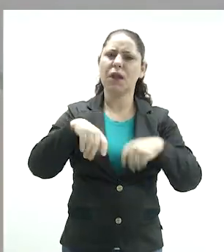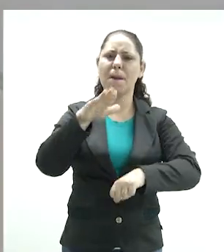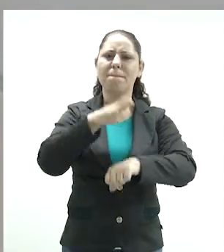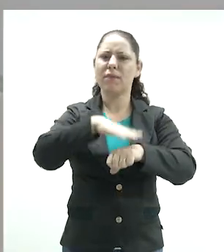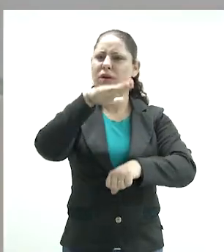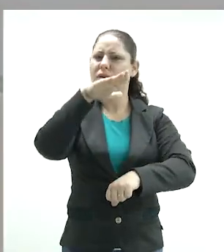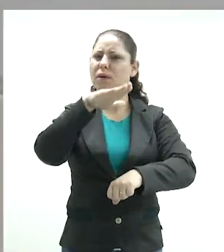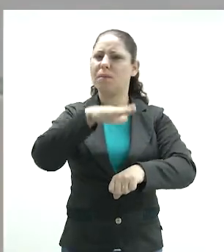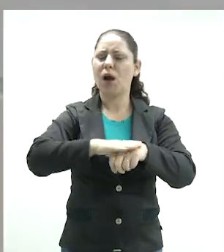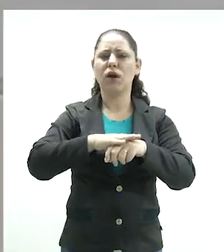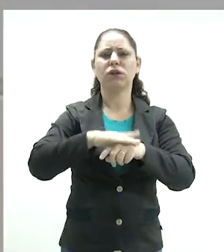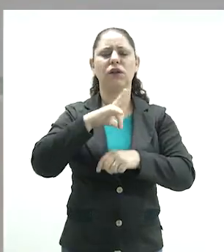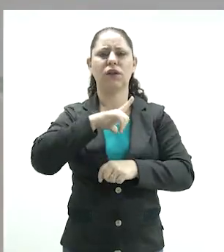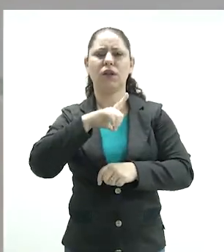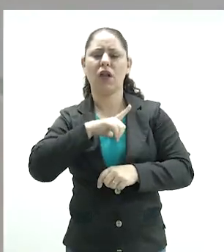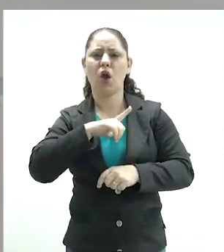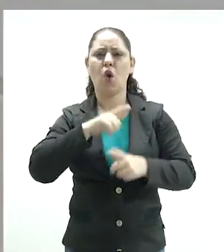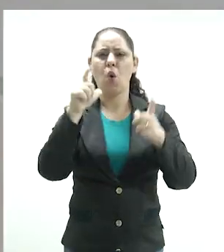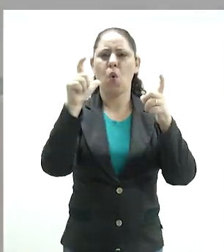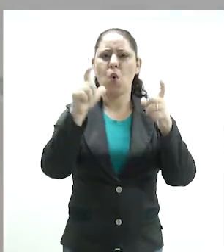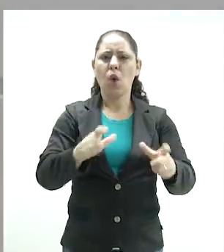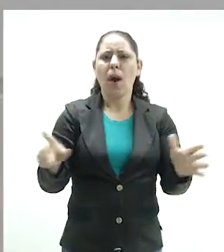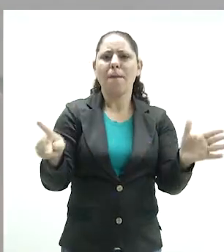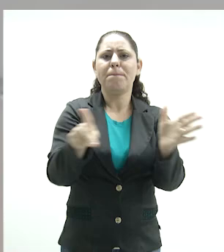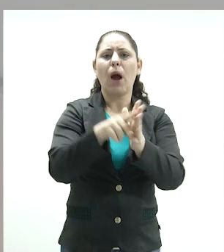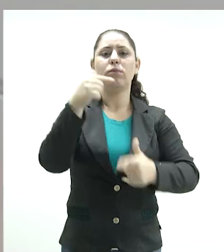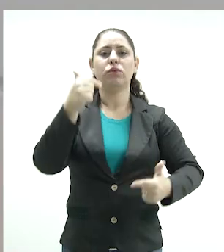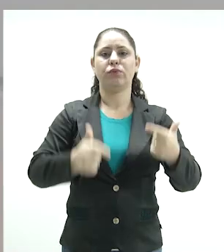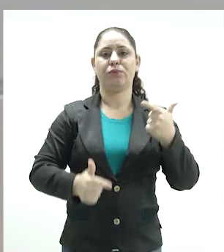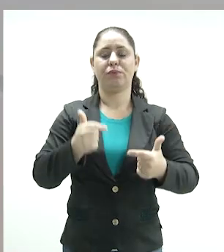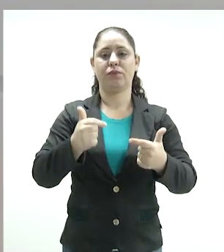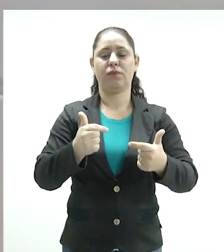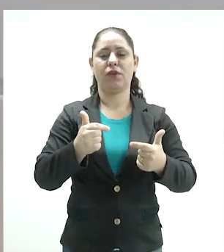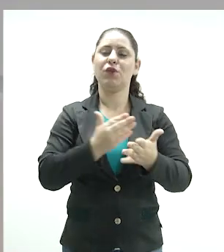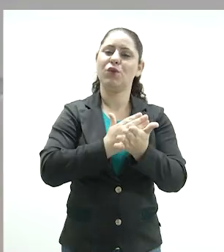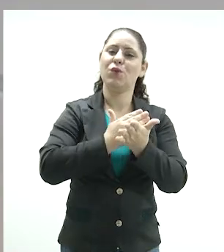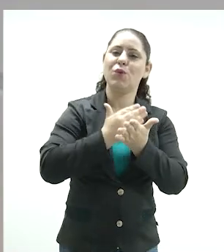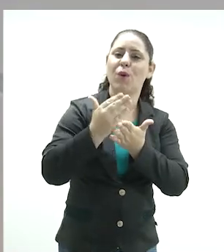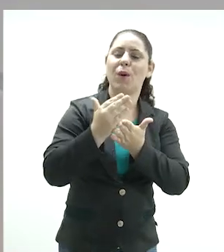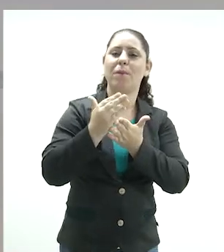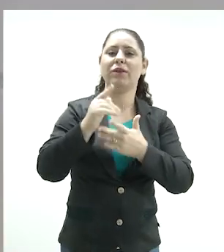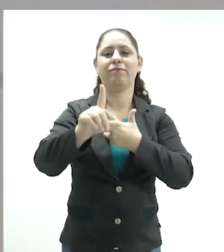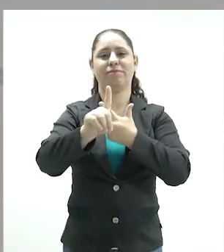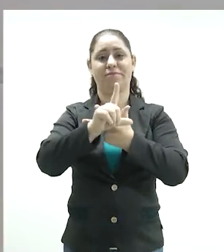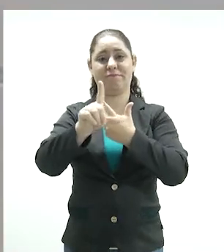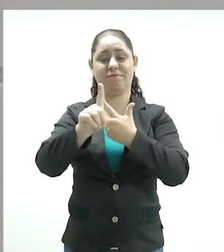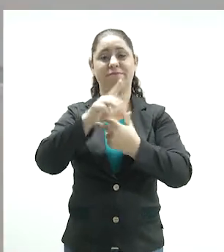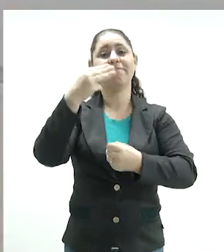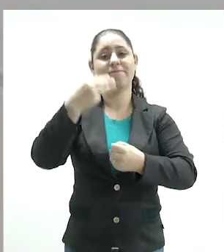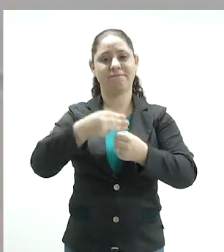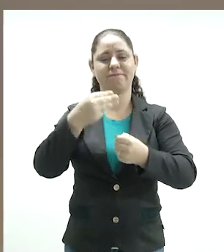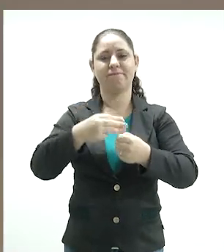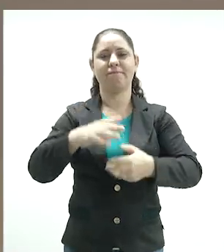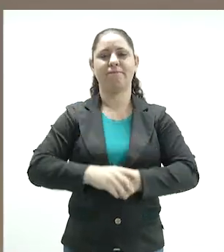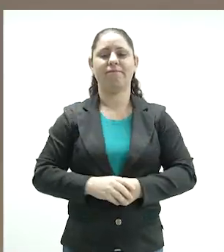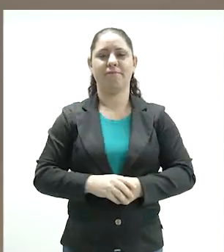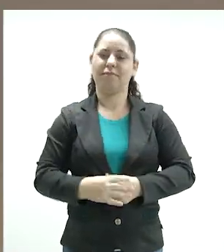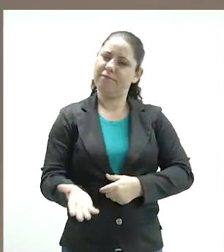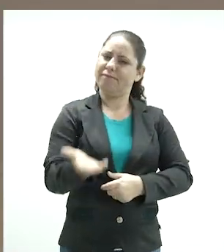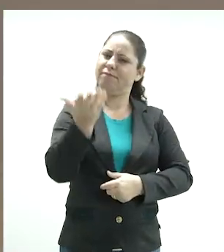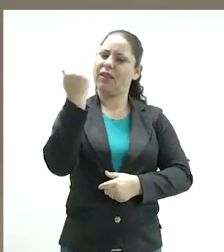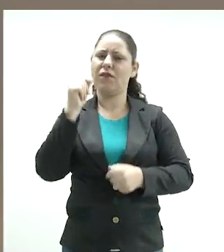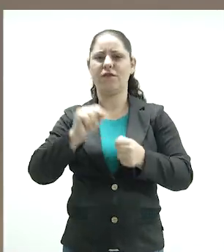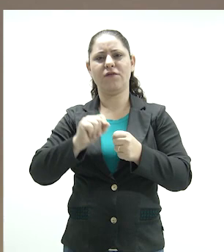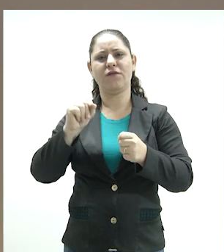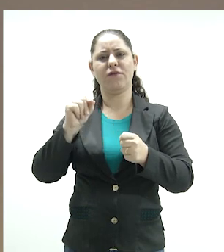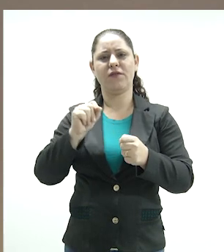cada vez mais ocuparmos o nosso lugar na política e começa pelo Legislativo Municipal. Venha